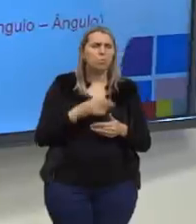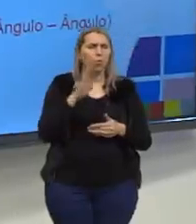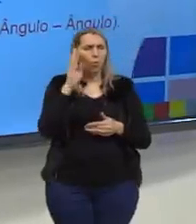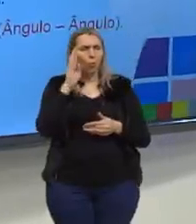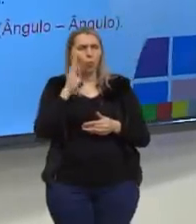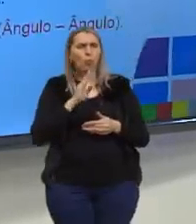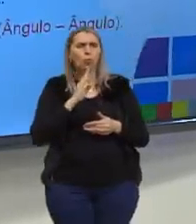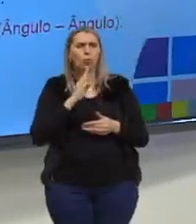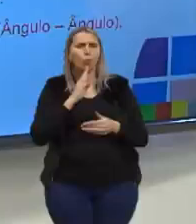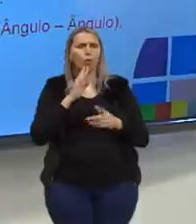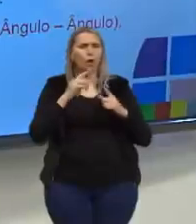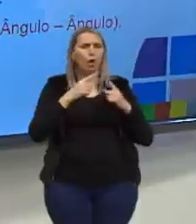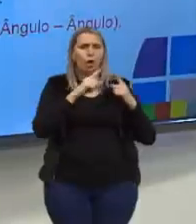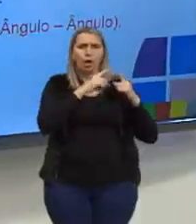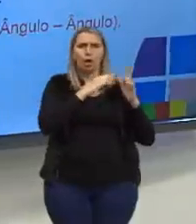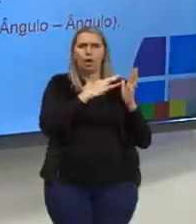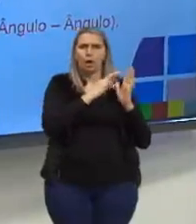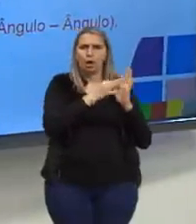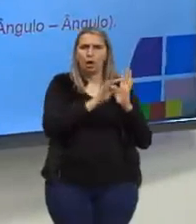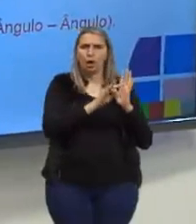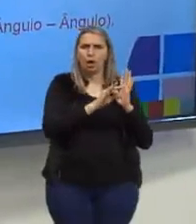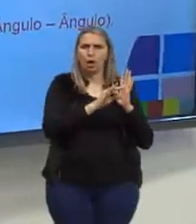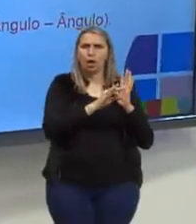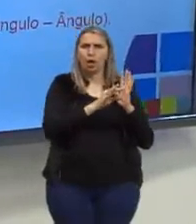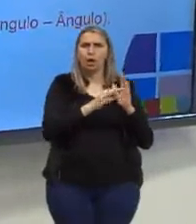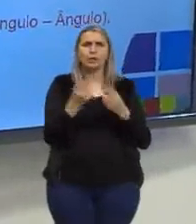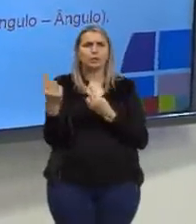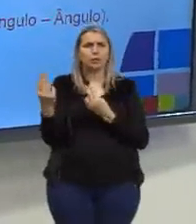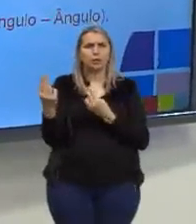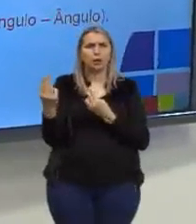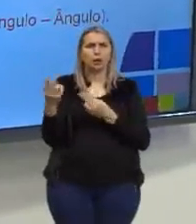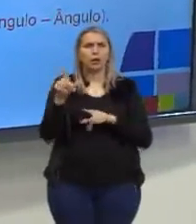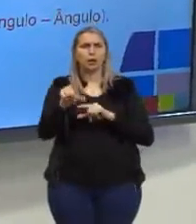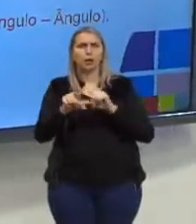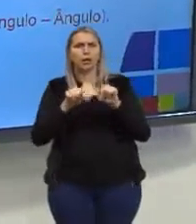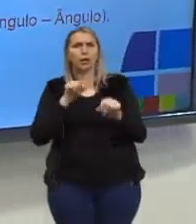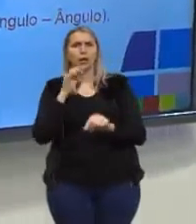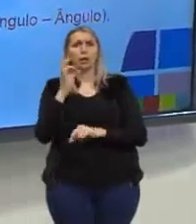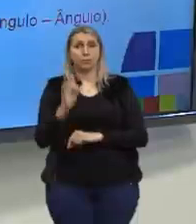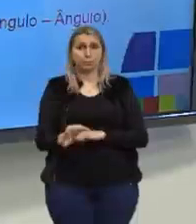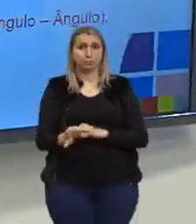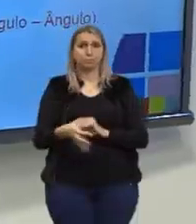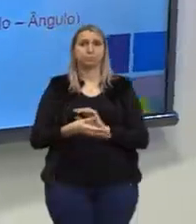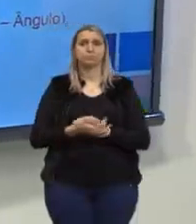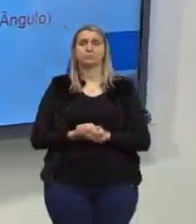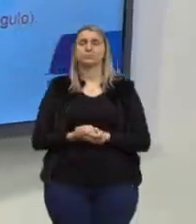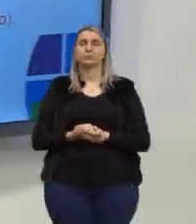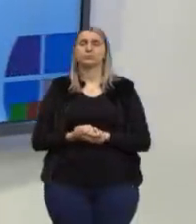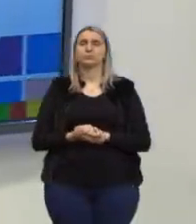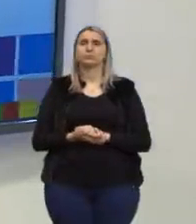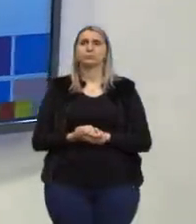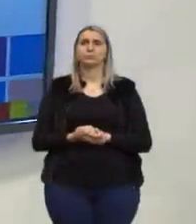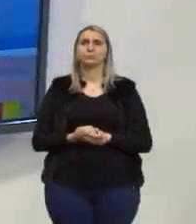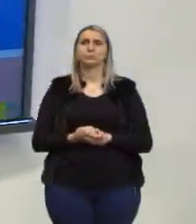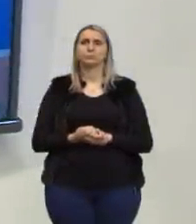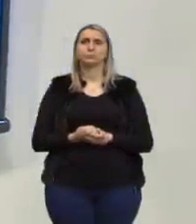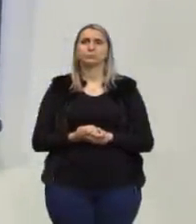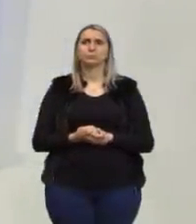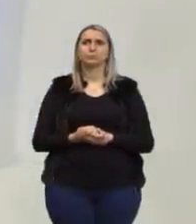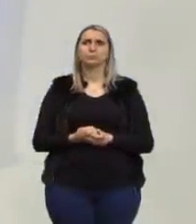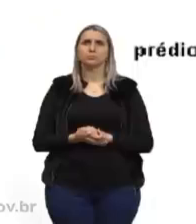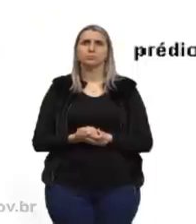teoria, conhecer esses casos de semelhança, para nós escolhermos a alternativa correta, certo?